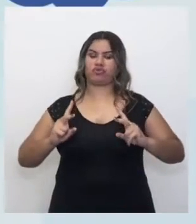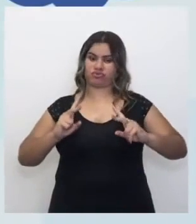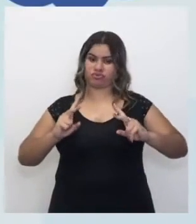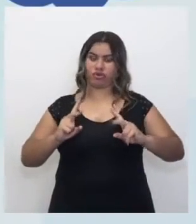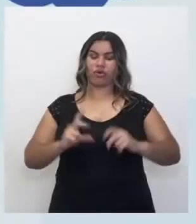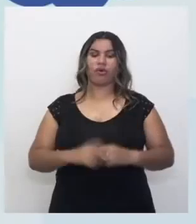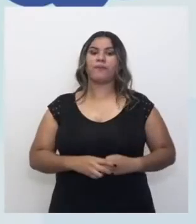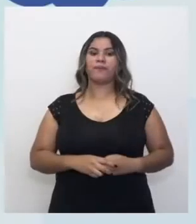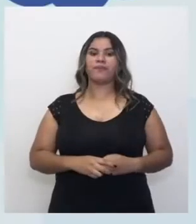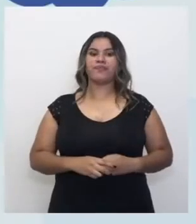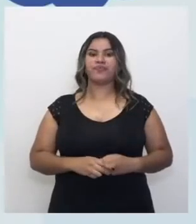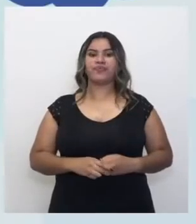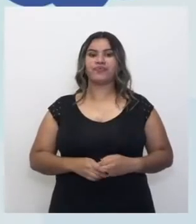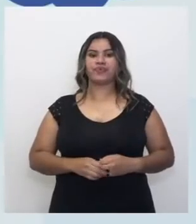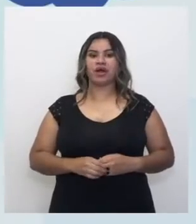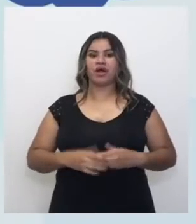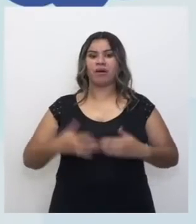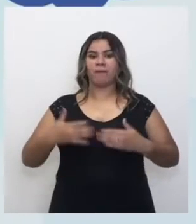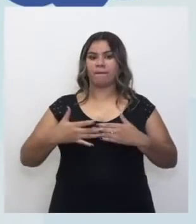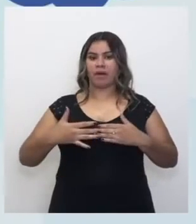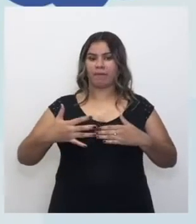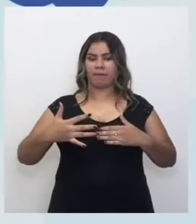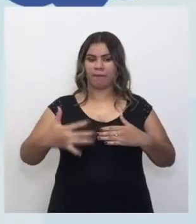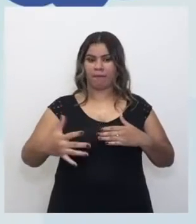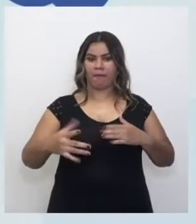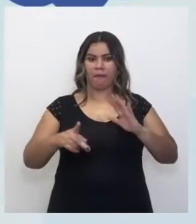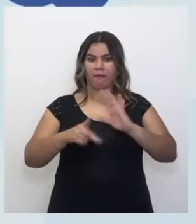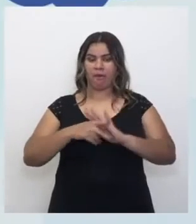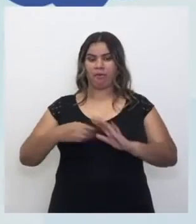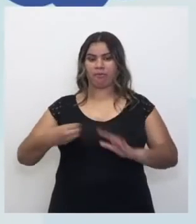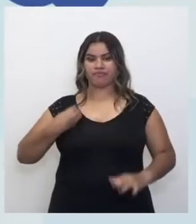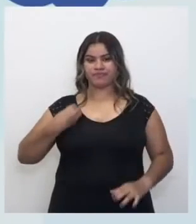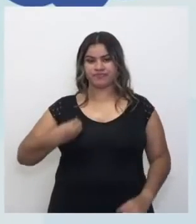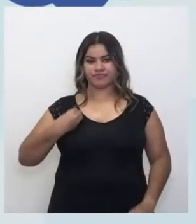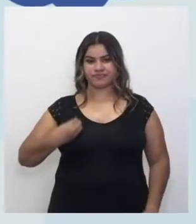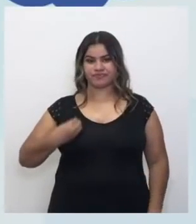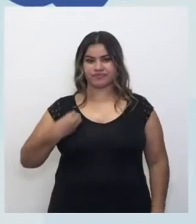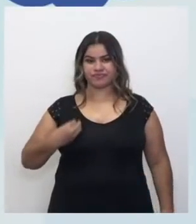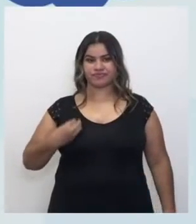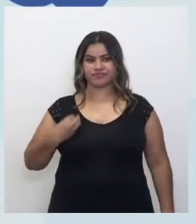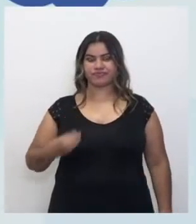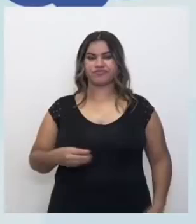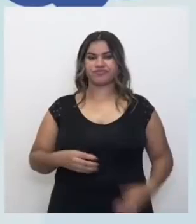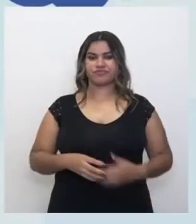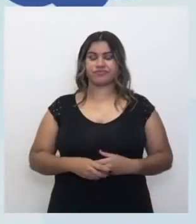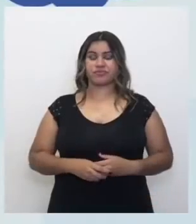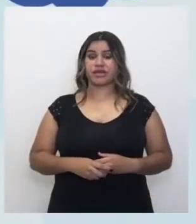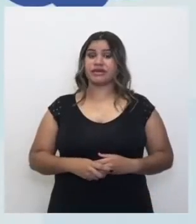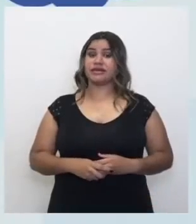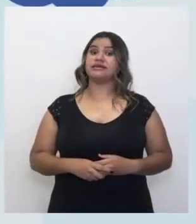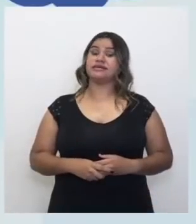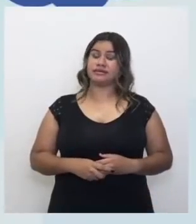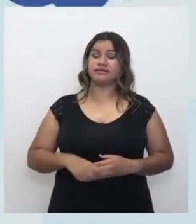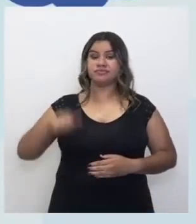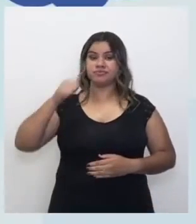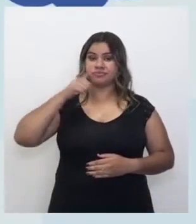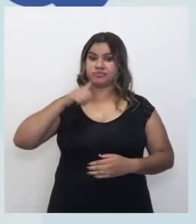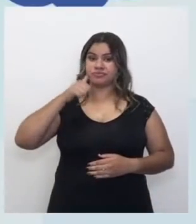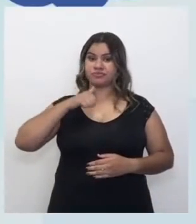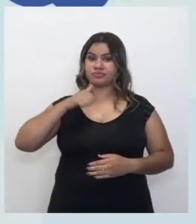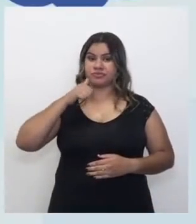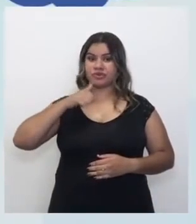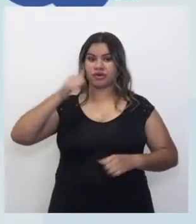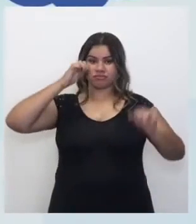assim, no decorrer, né, da sua vida. E a dedicação da Agnes Heller